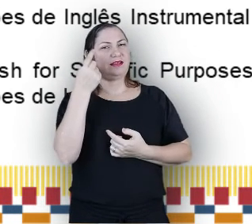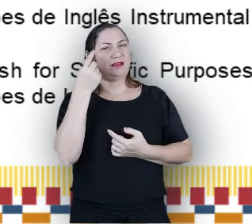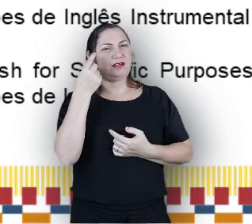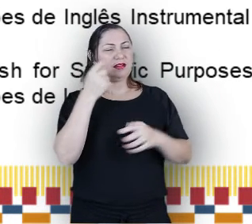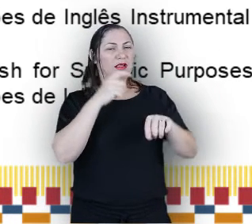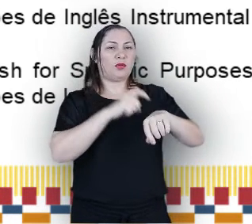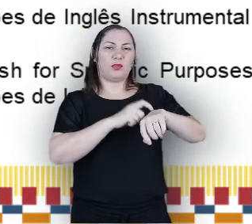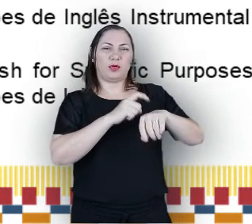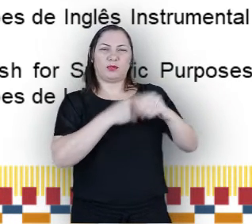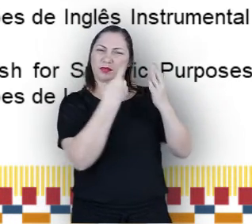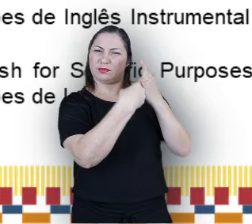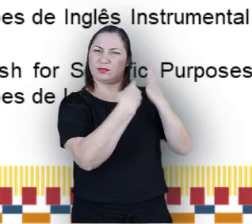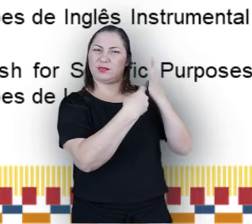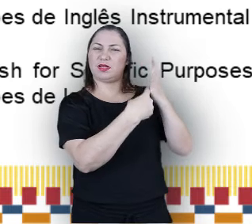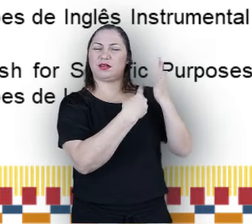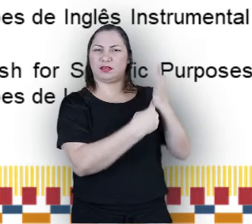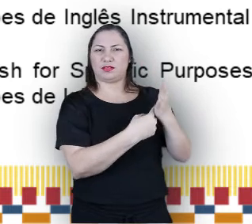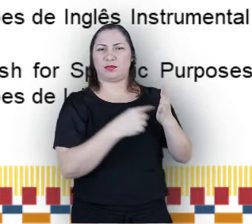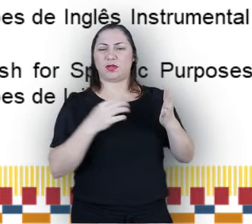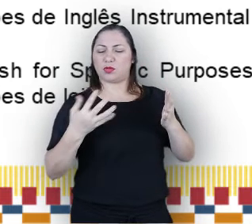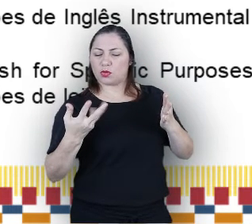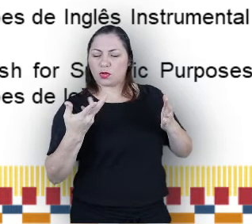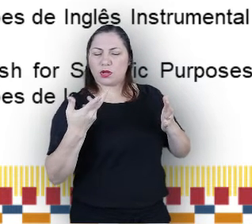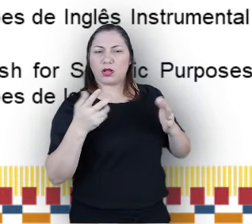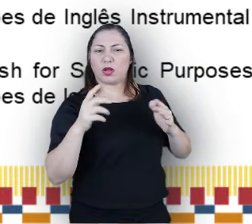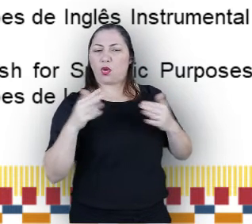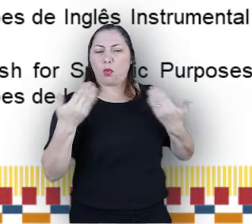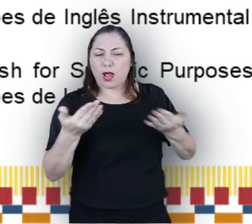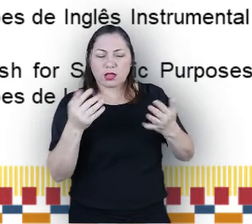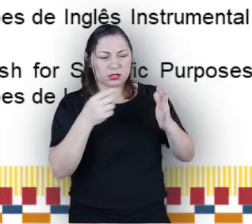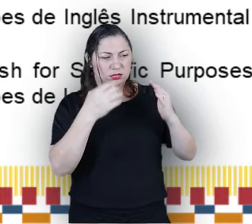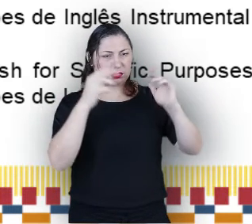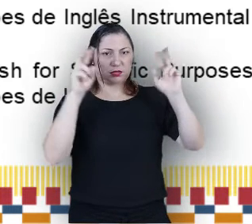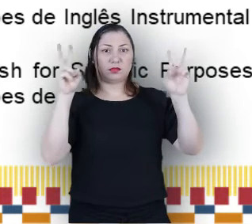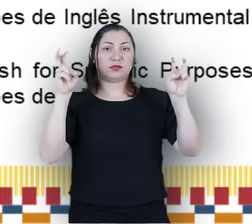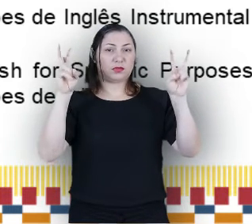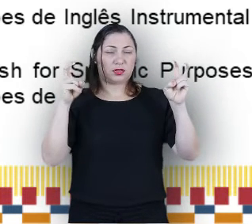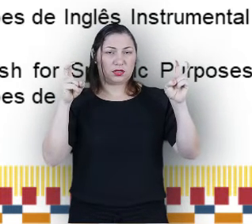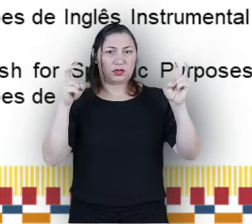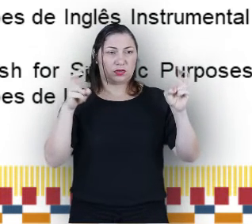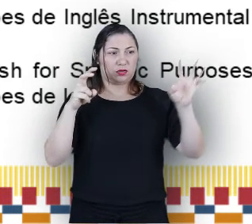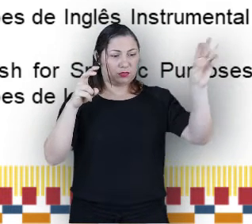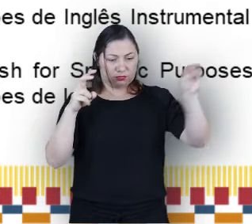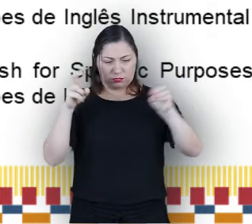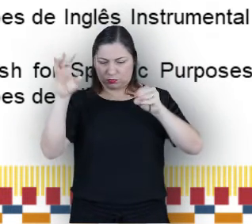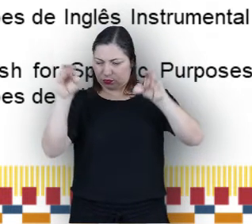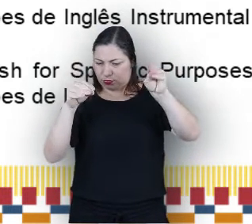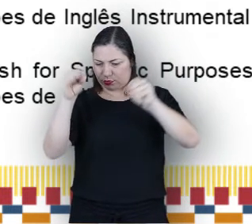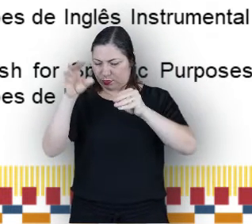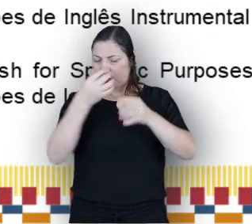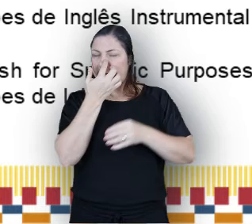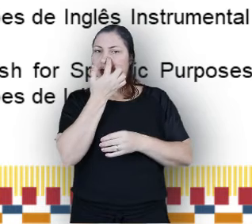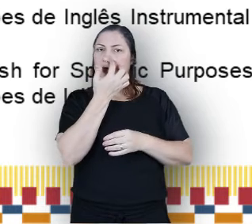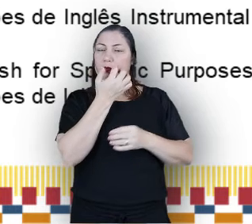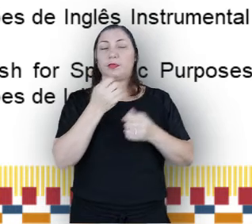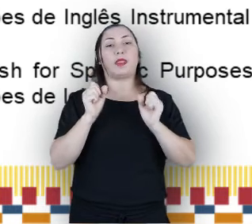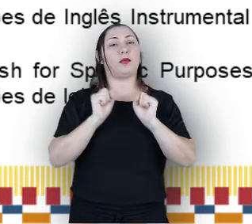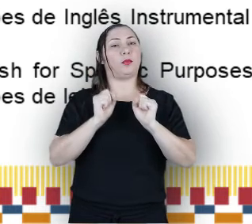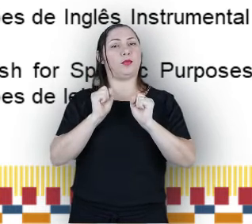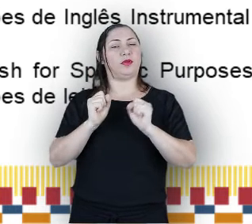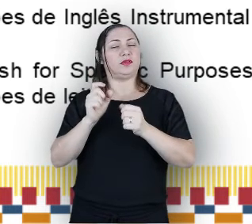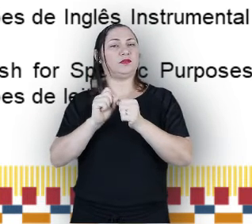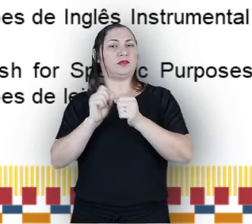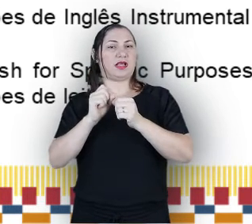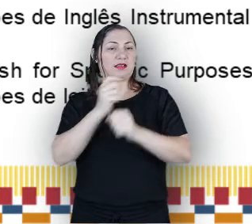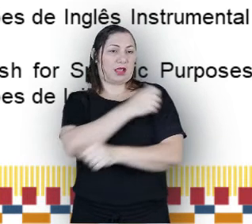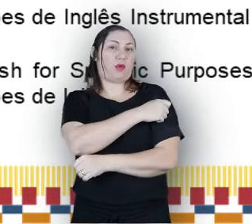estudante desenvolva essa habilidade. Então, eu vou lá. Online information, que pode ser textos voltados para